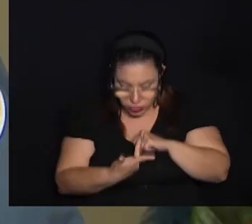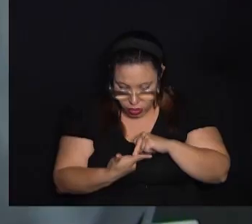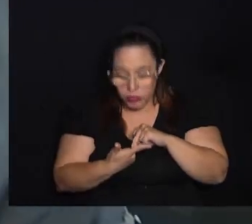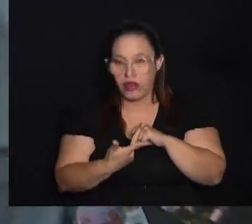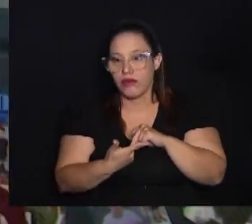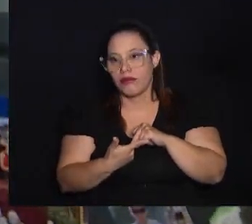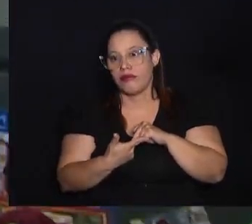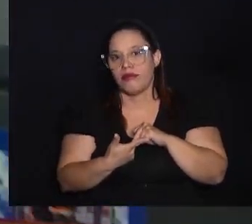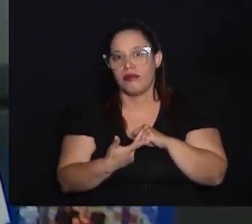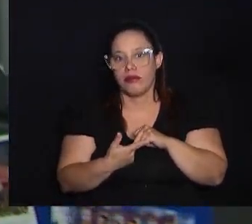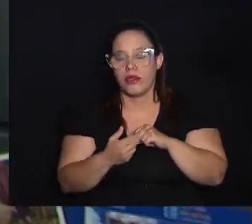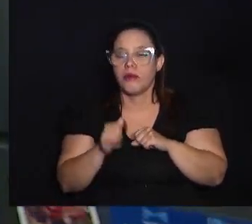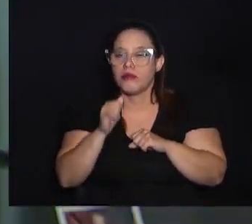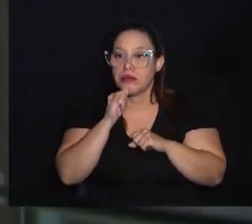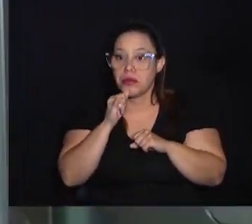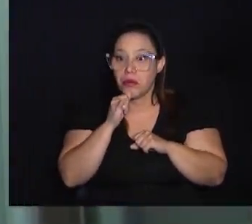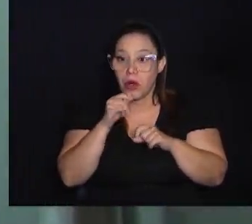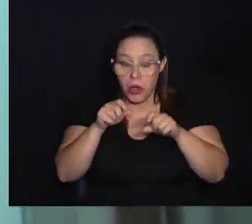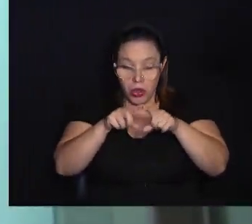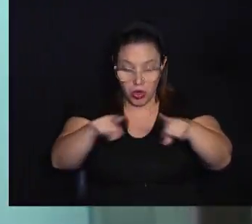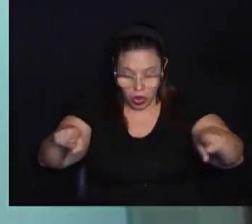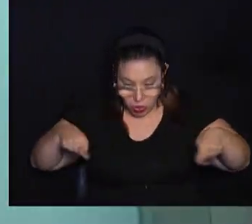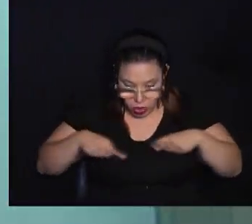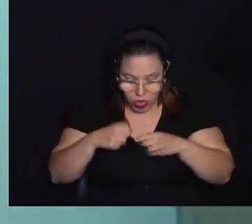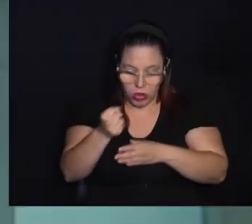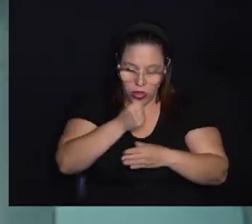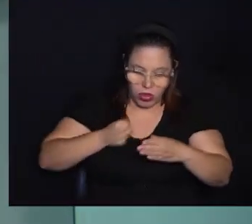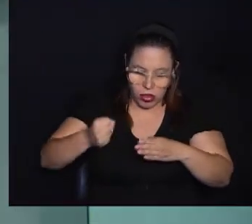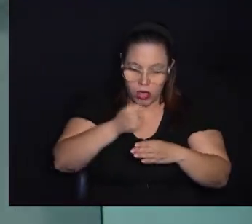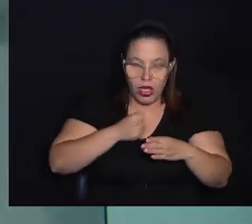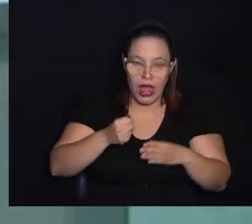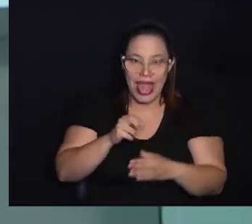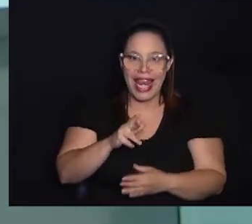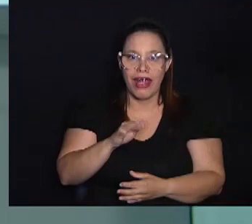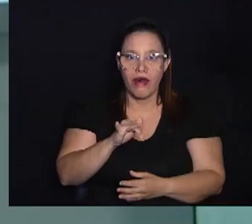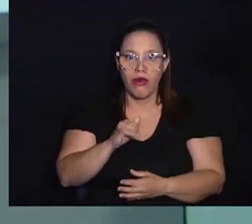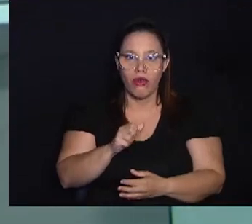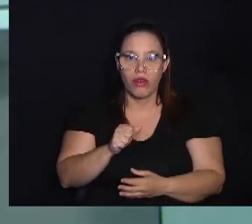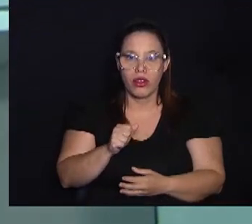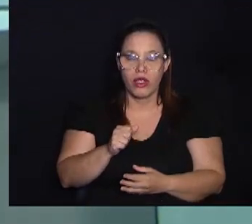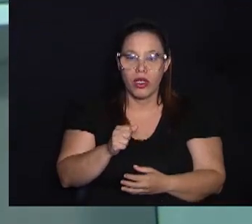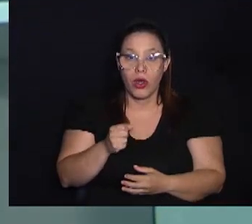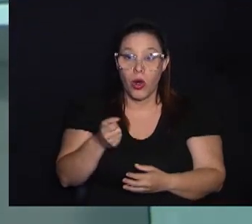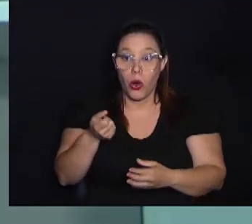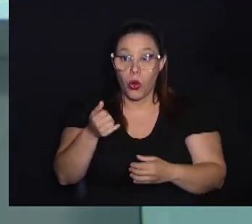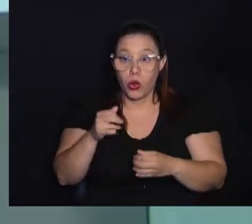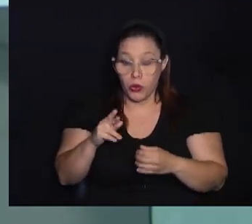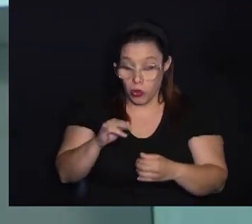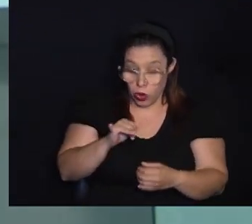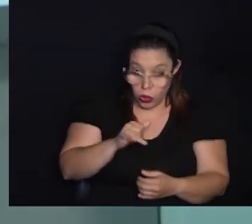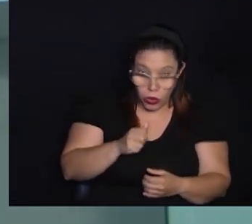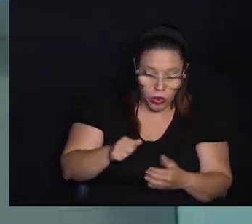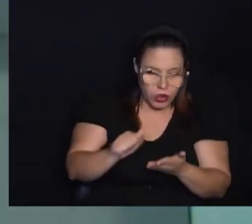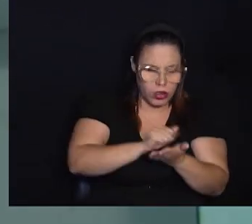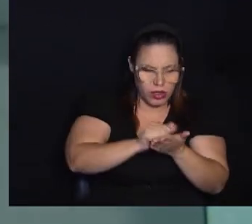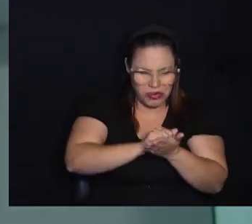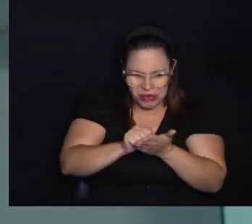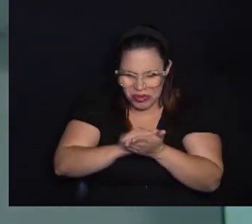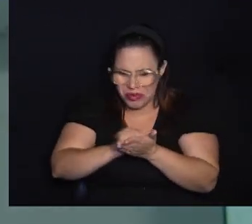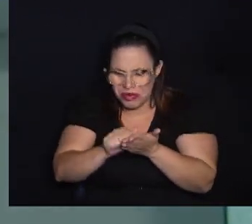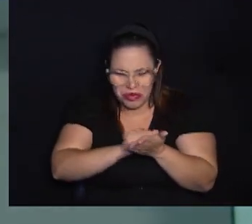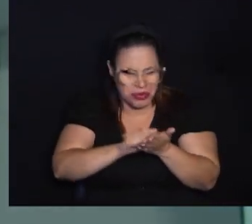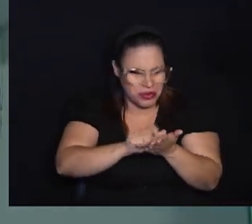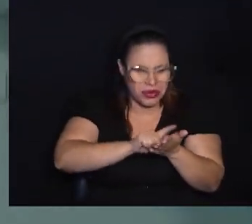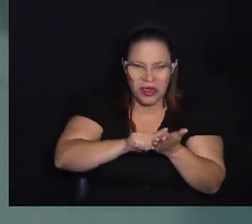um incidente. Por exemplo, numa cozinha, né? Cozinha, lavanderia. Os produtos de limpeza têm sempre que ficar